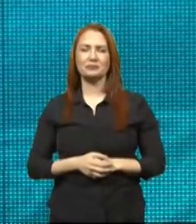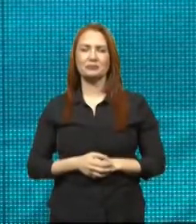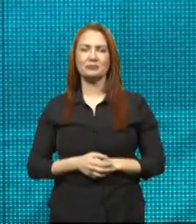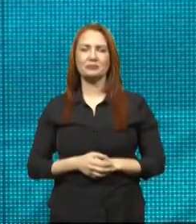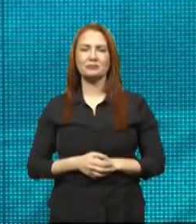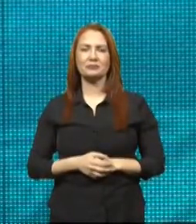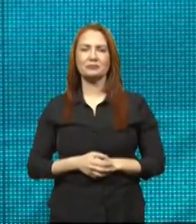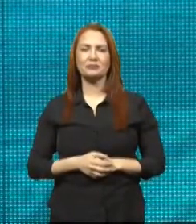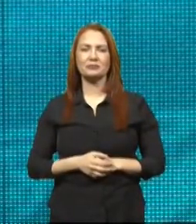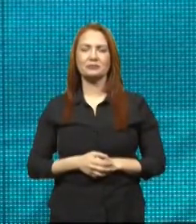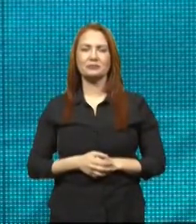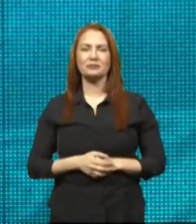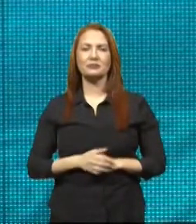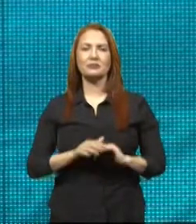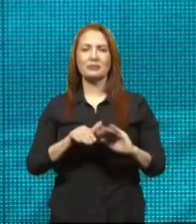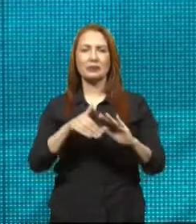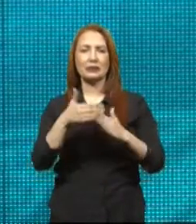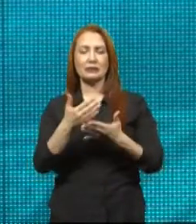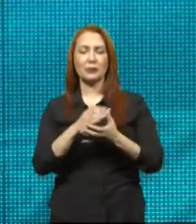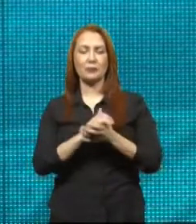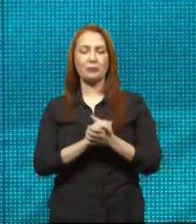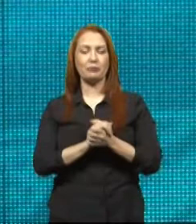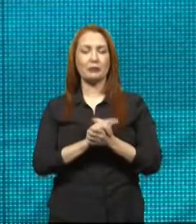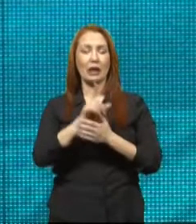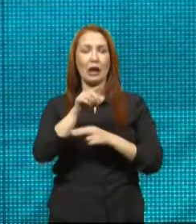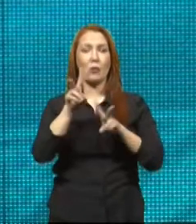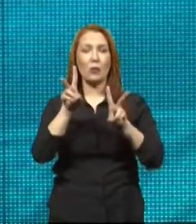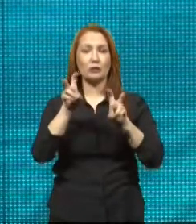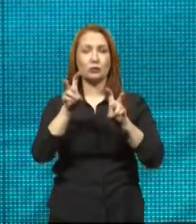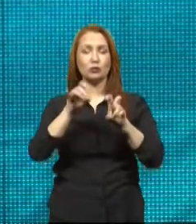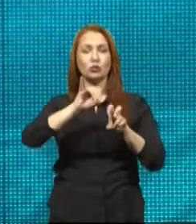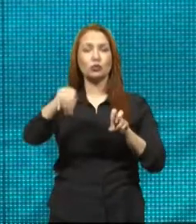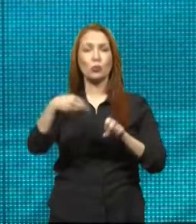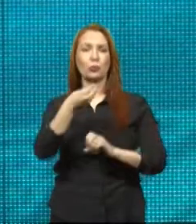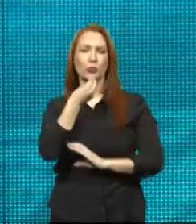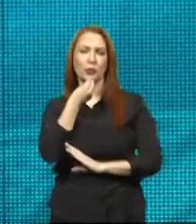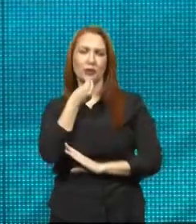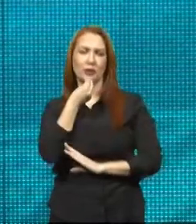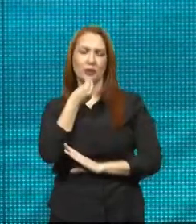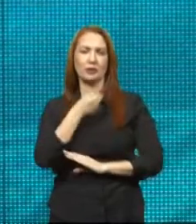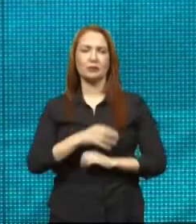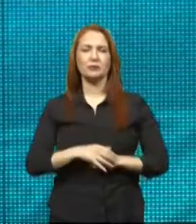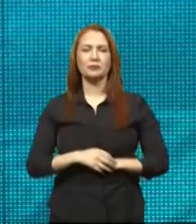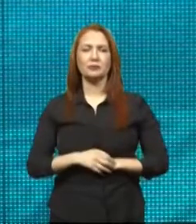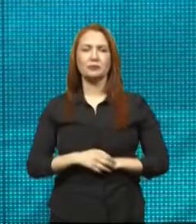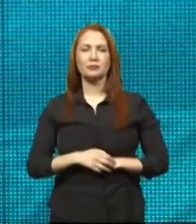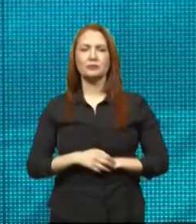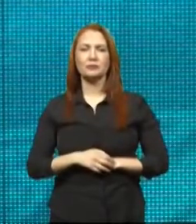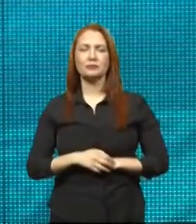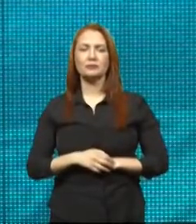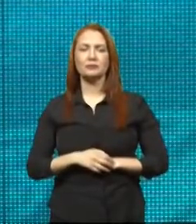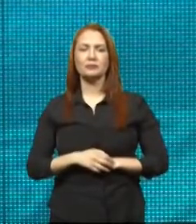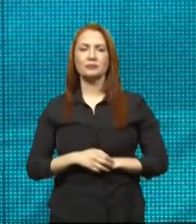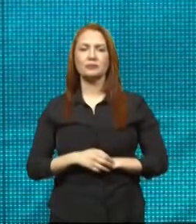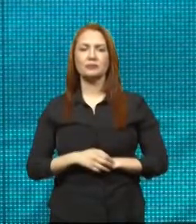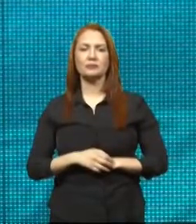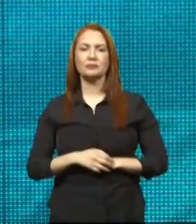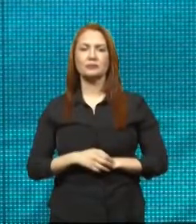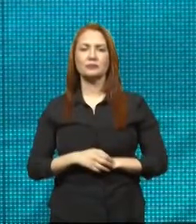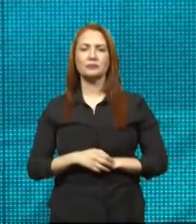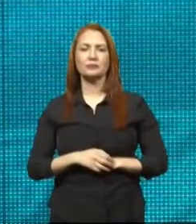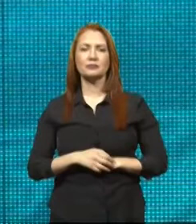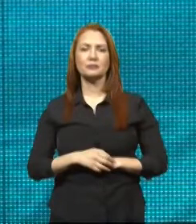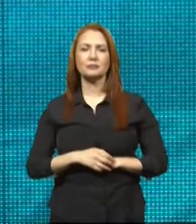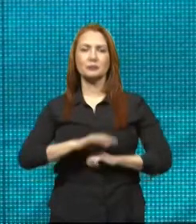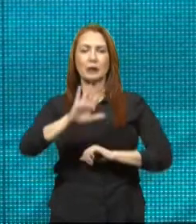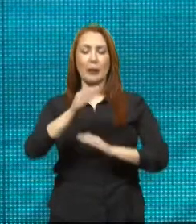vocês, que diz respeito à questão das oportunidades, né? Quais são, então, a partir